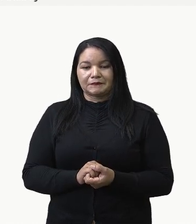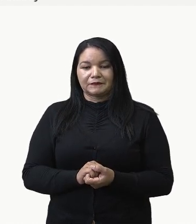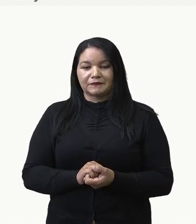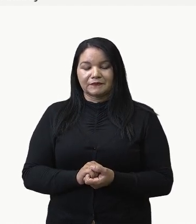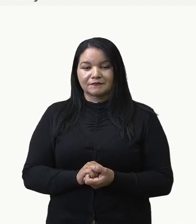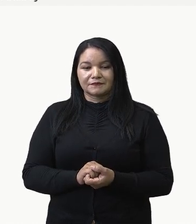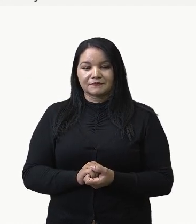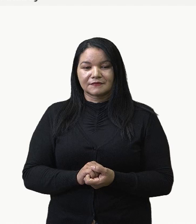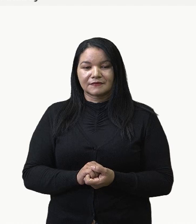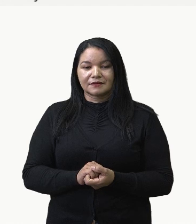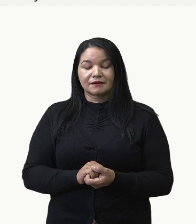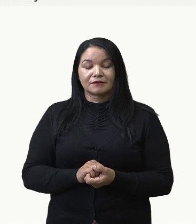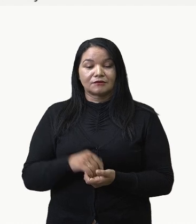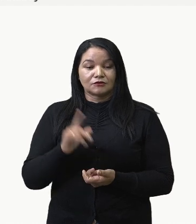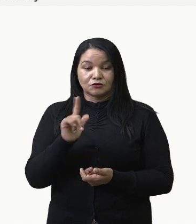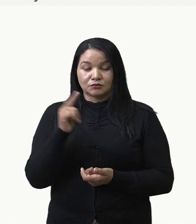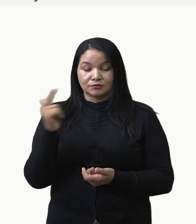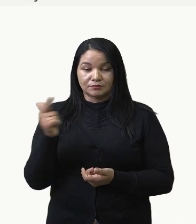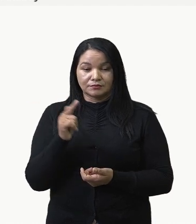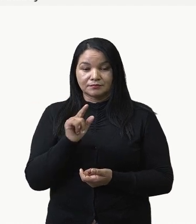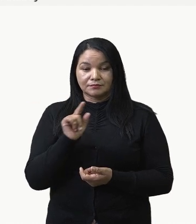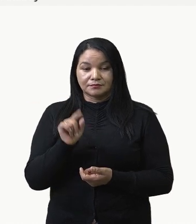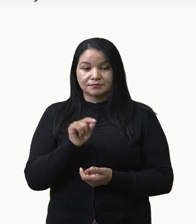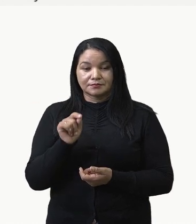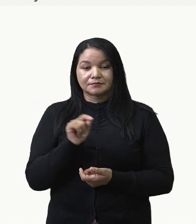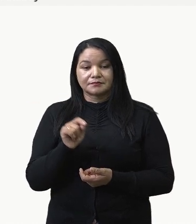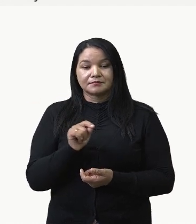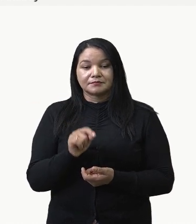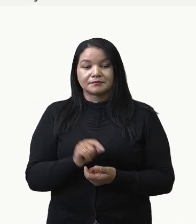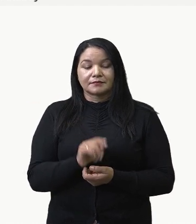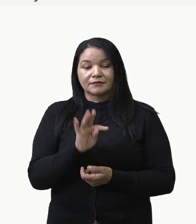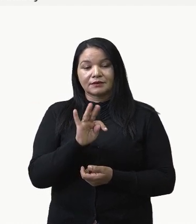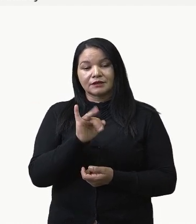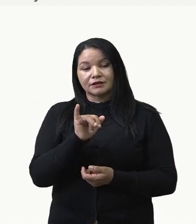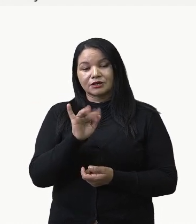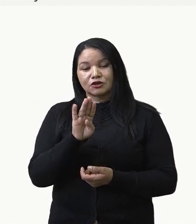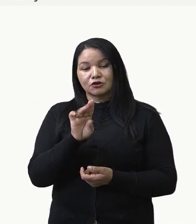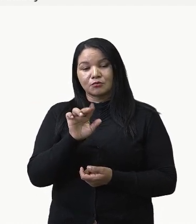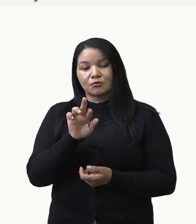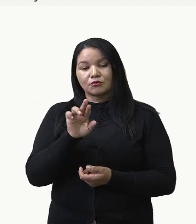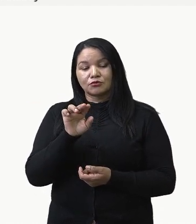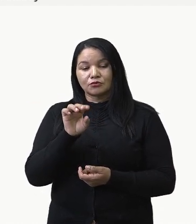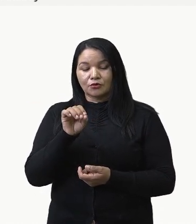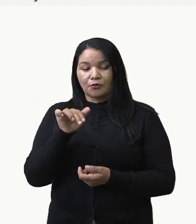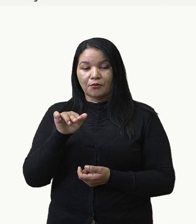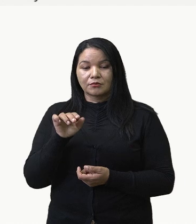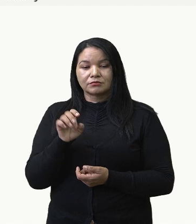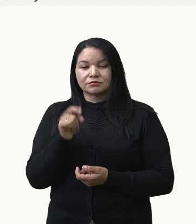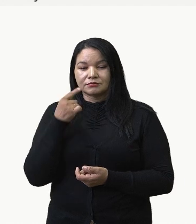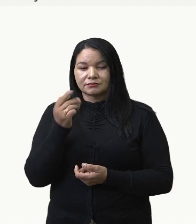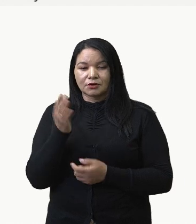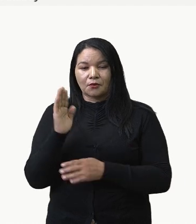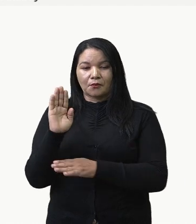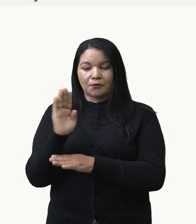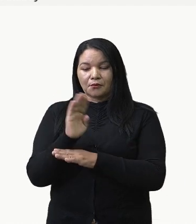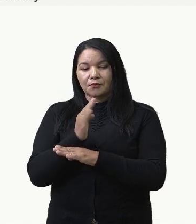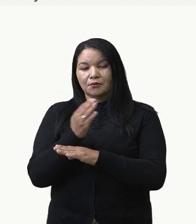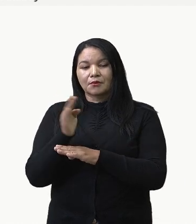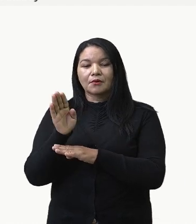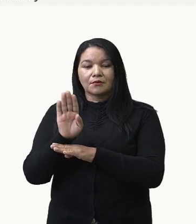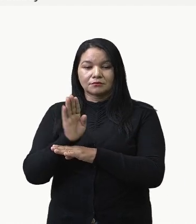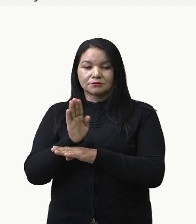golondrina depois temos el tiburon que vocês bem viram aí na frase a imagem dele